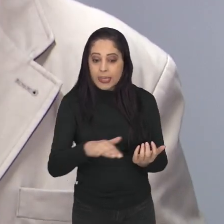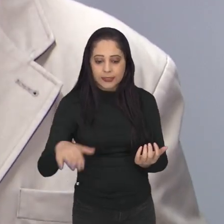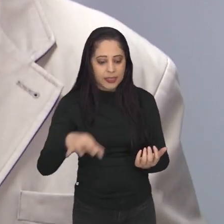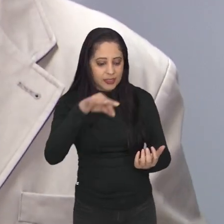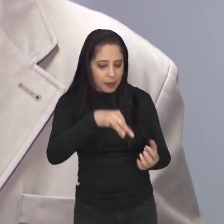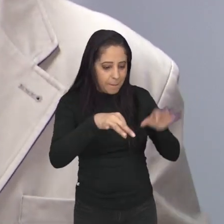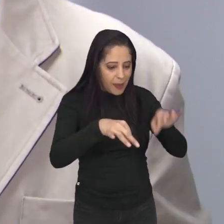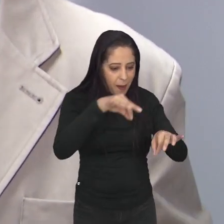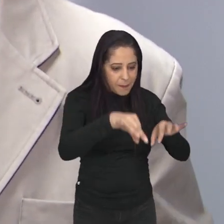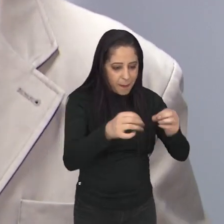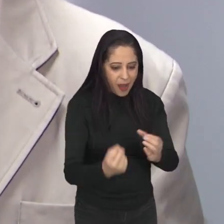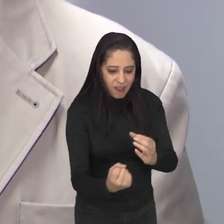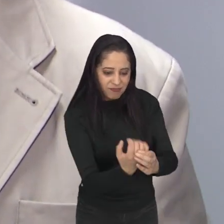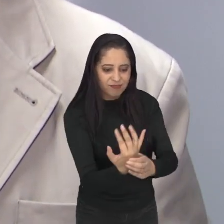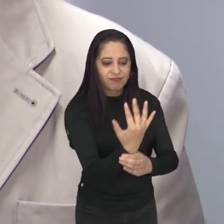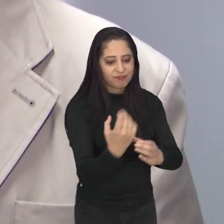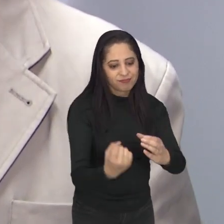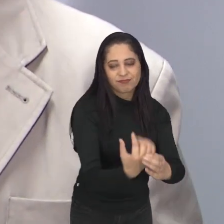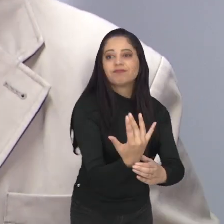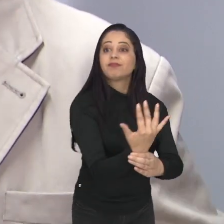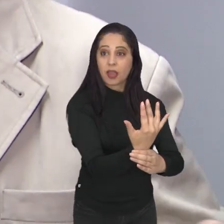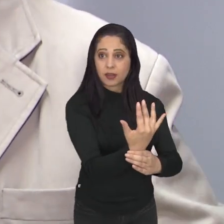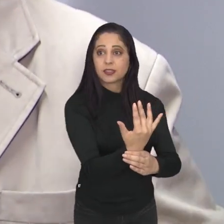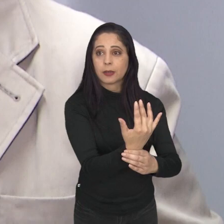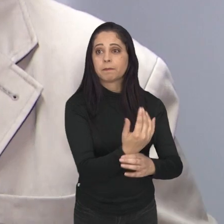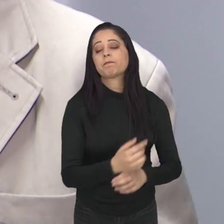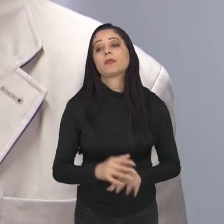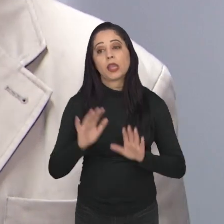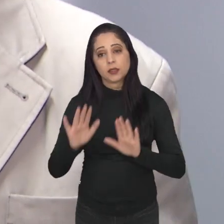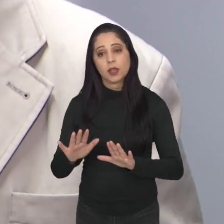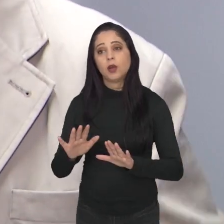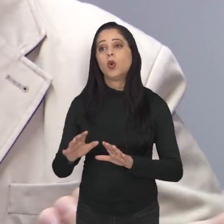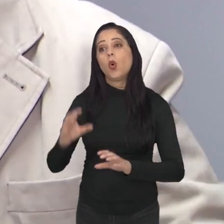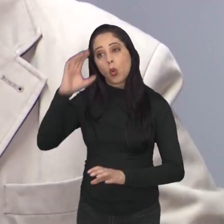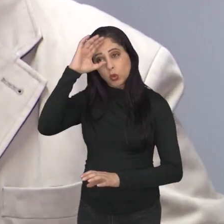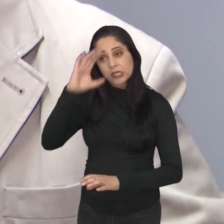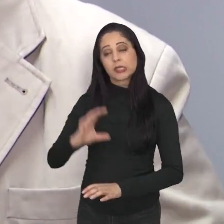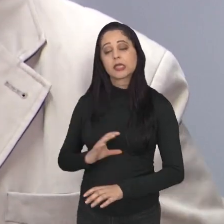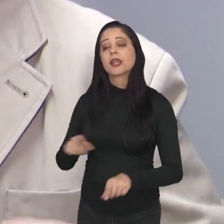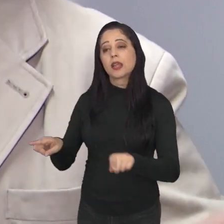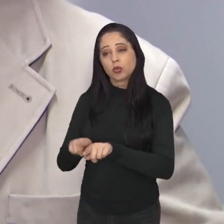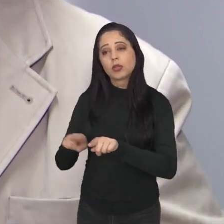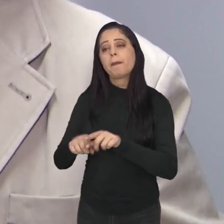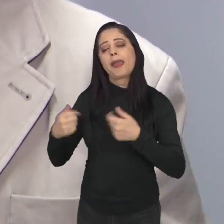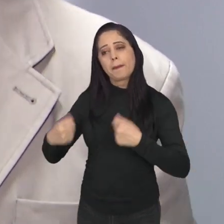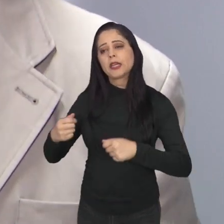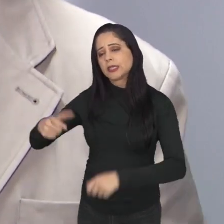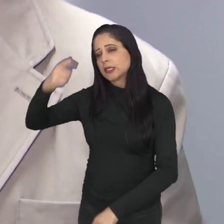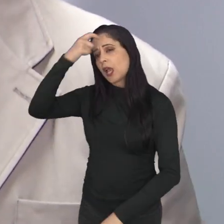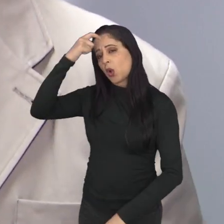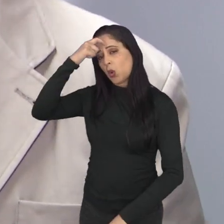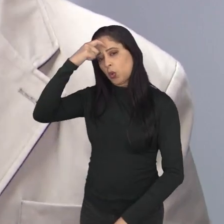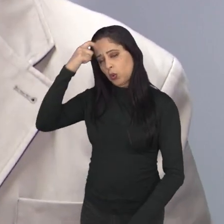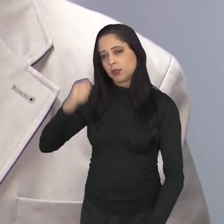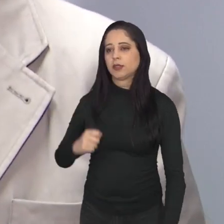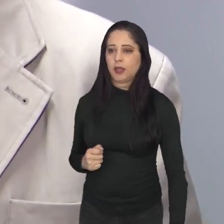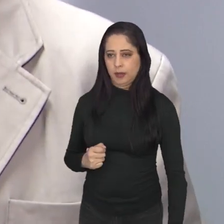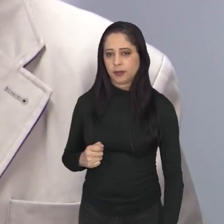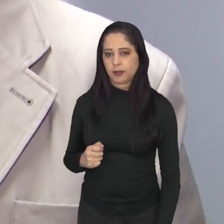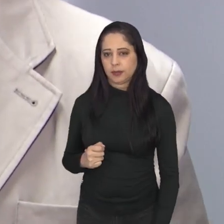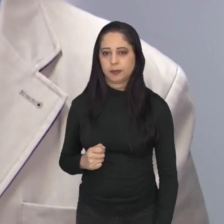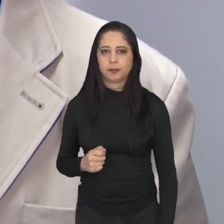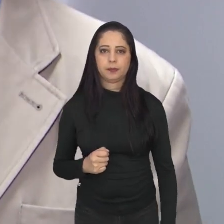então a gente enxerga em São José dos Campos ela está estruturada para que o cidadão também siga Essa realidade que